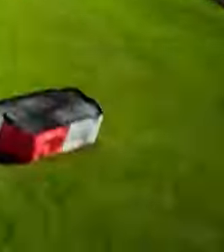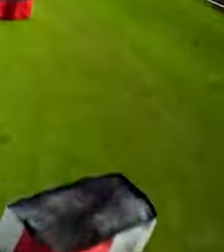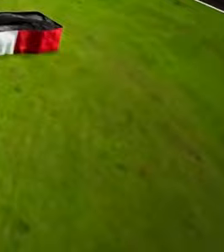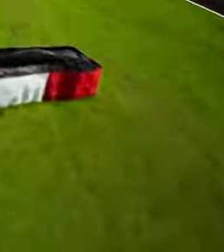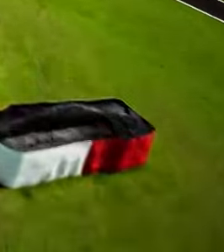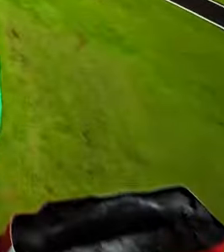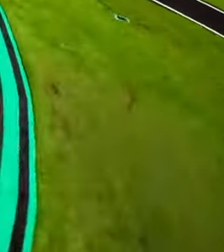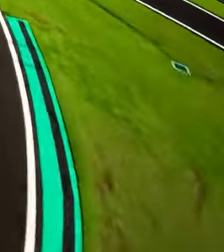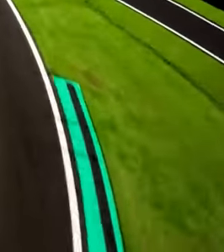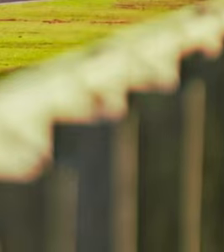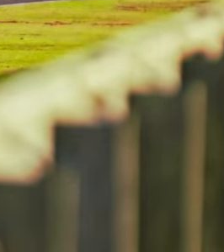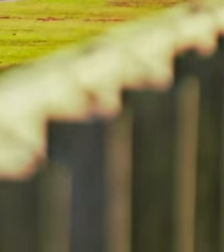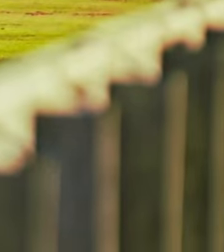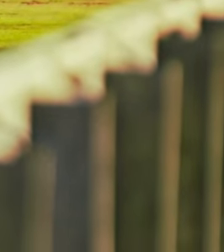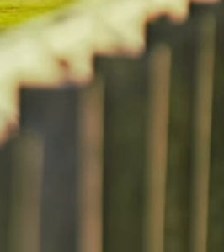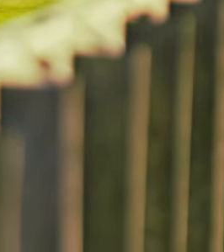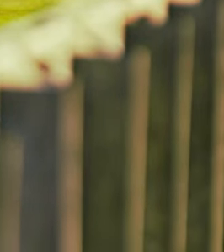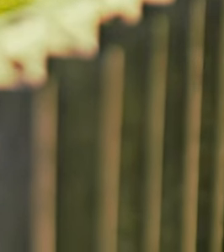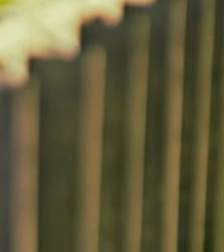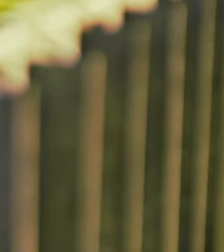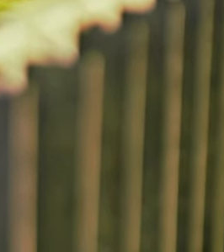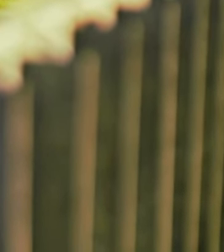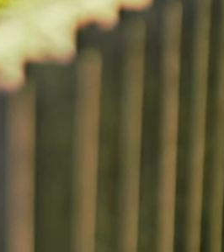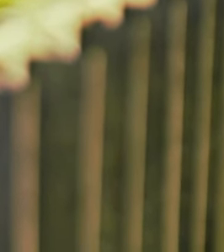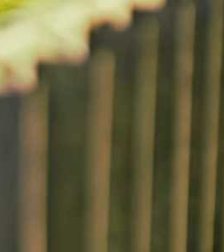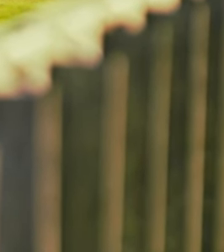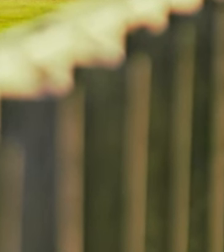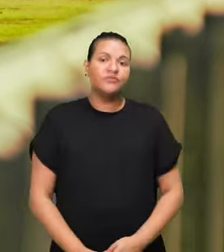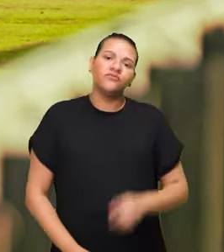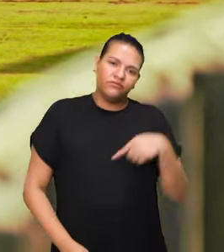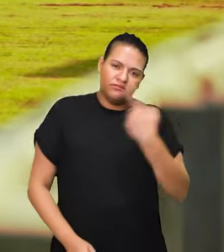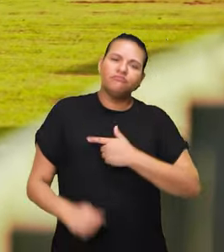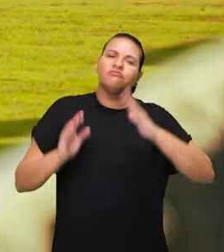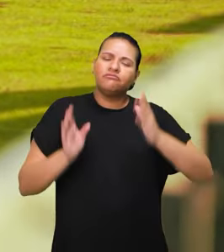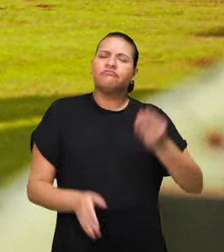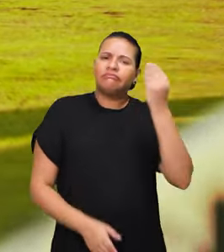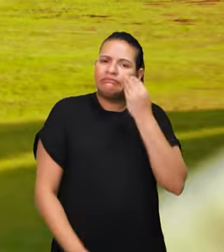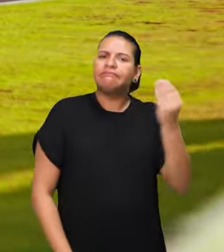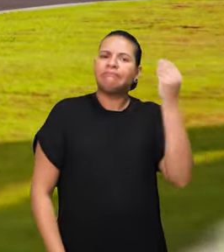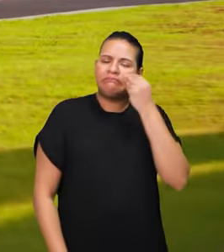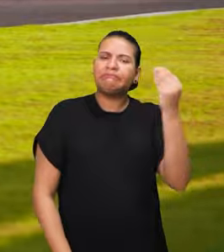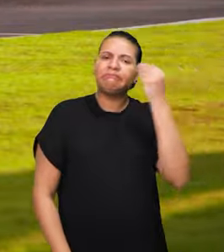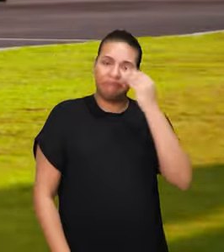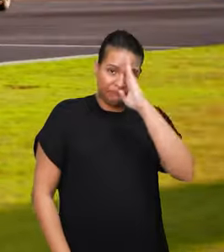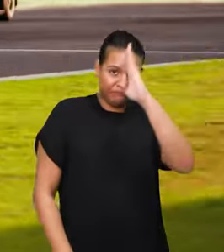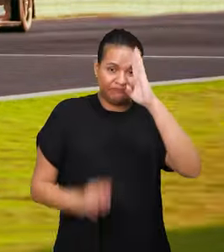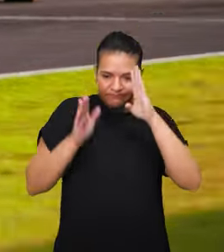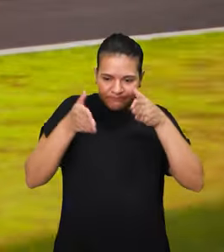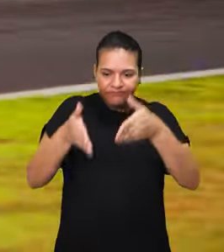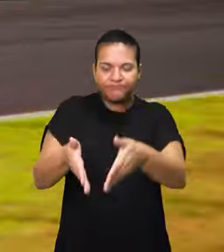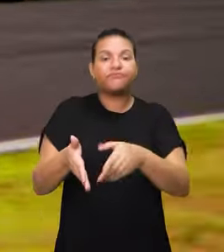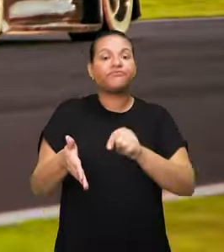é dia um carro preto corre em uma pista curva a gente tem feito muito teste né Principalmente a gente